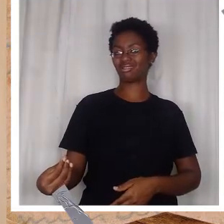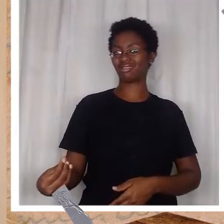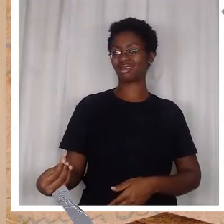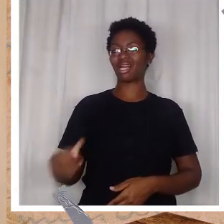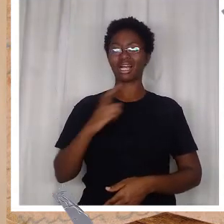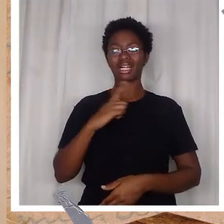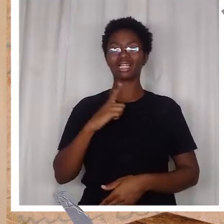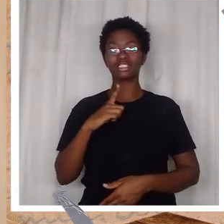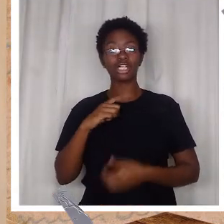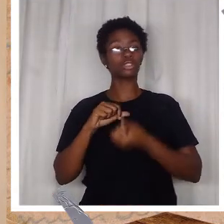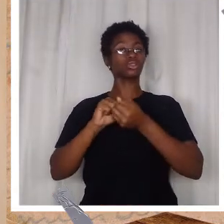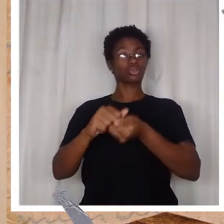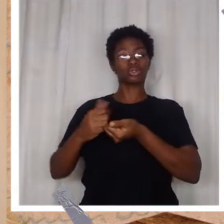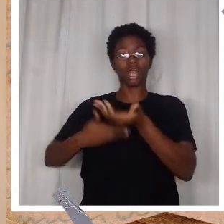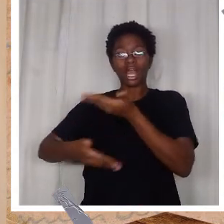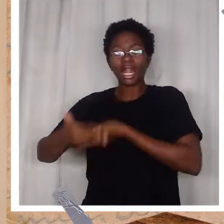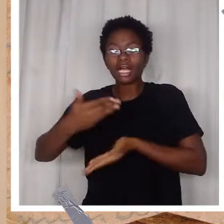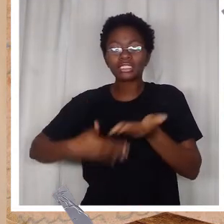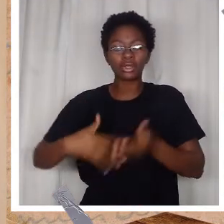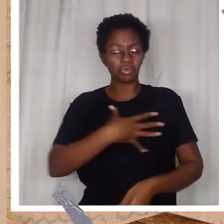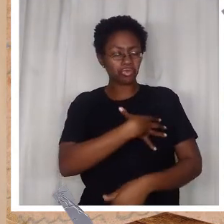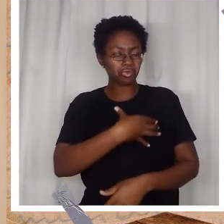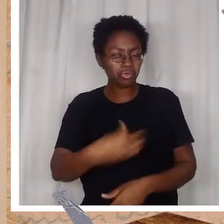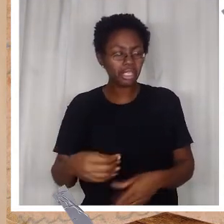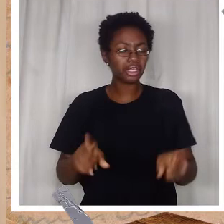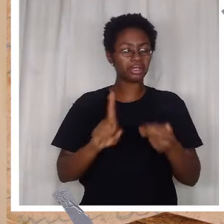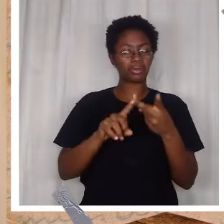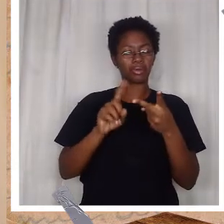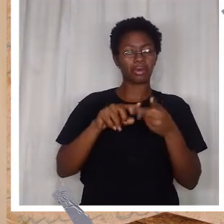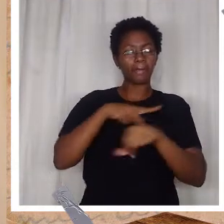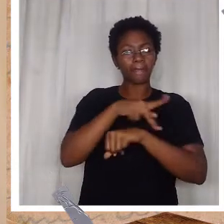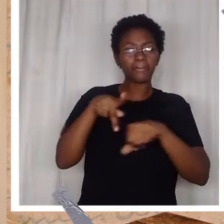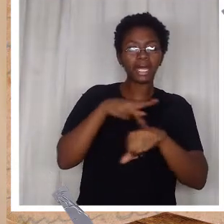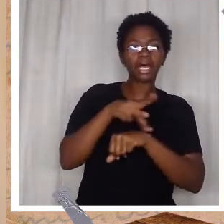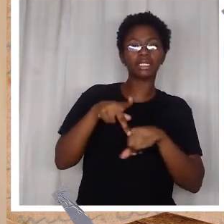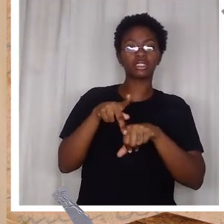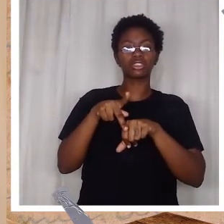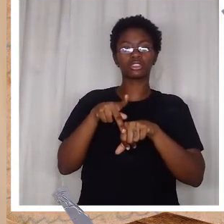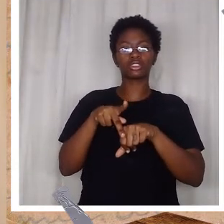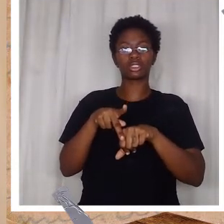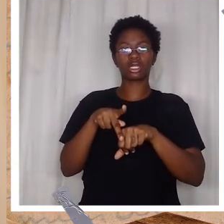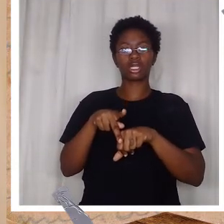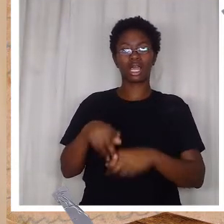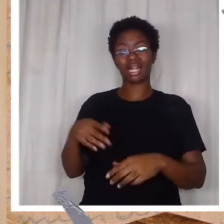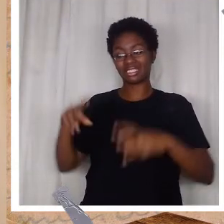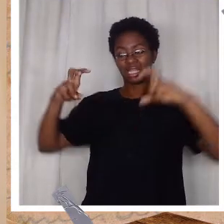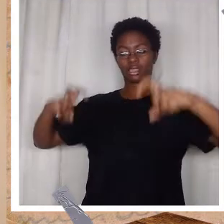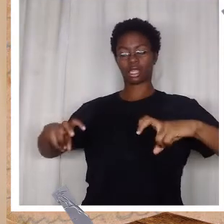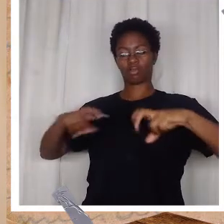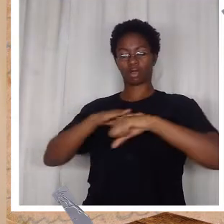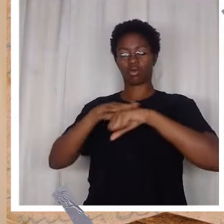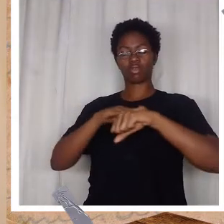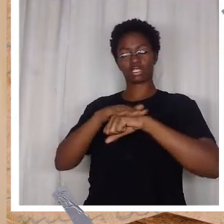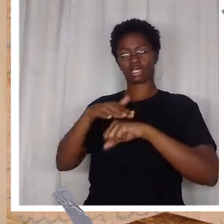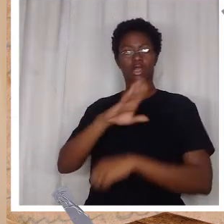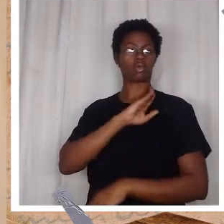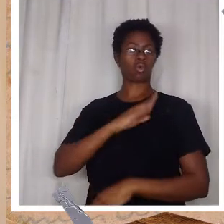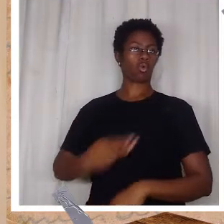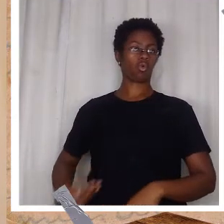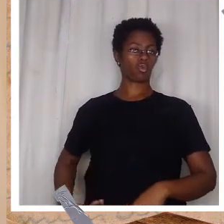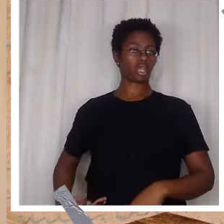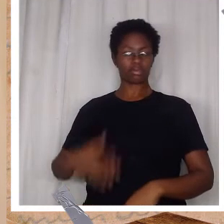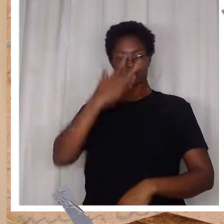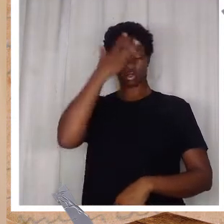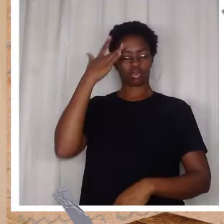país dela. Quando ela sentava com governantes, com pessoas que tentavam assambarcá-la, né, no seu